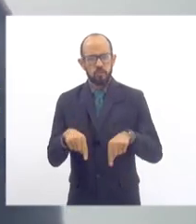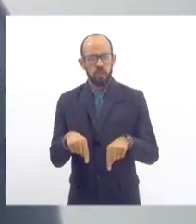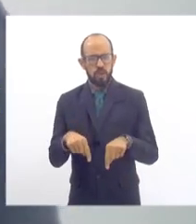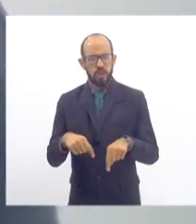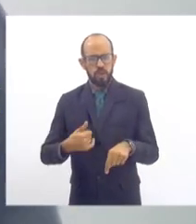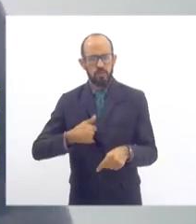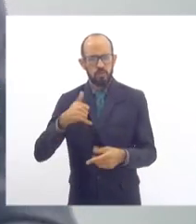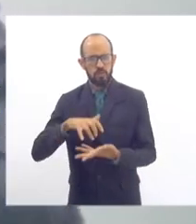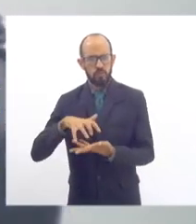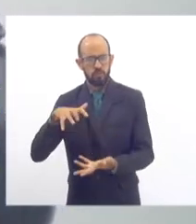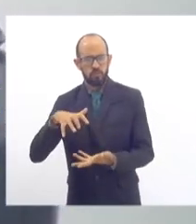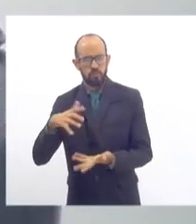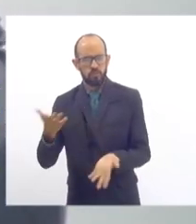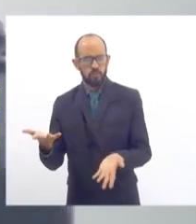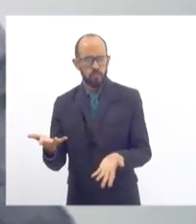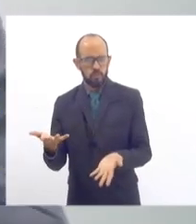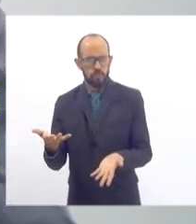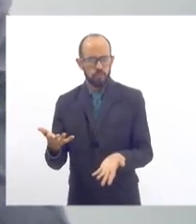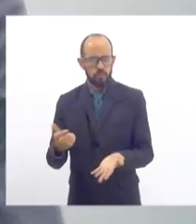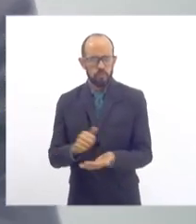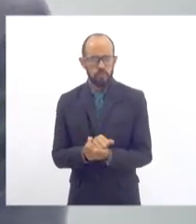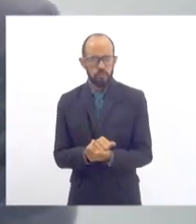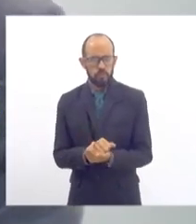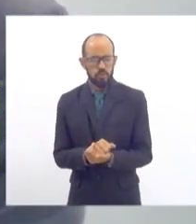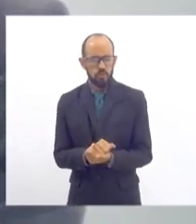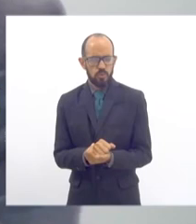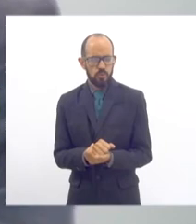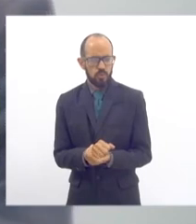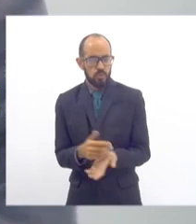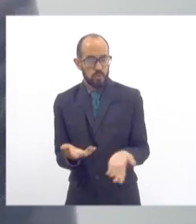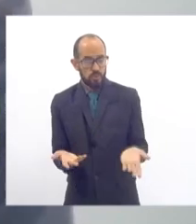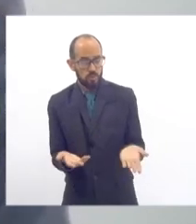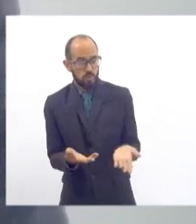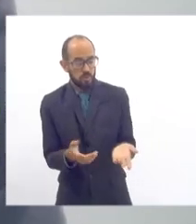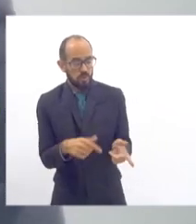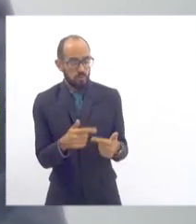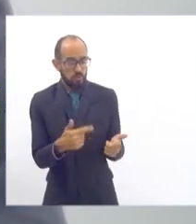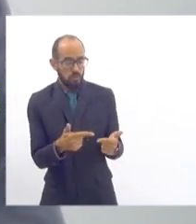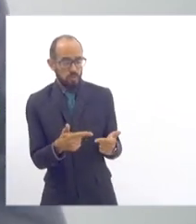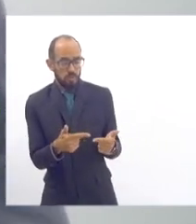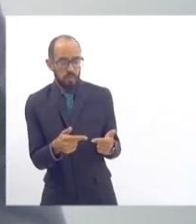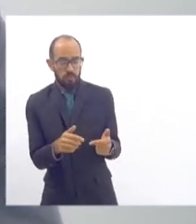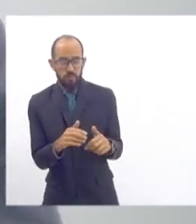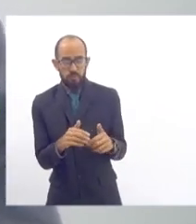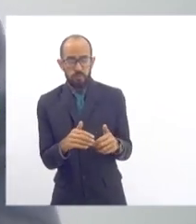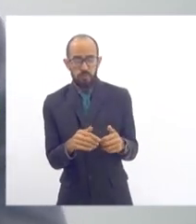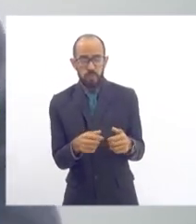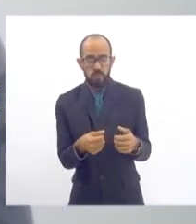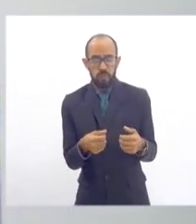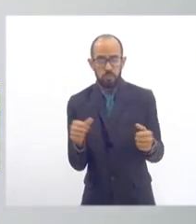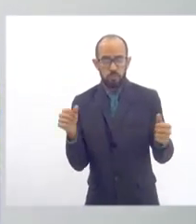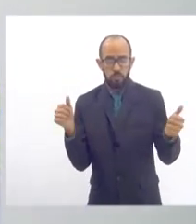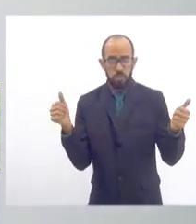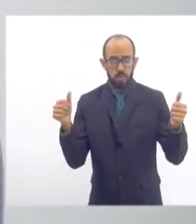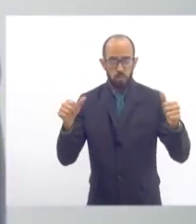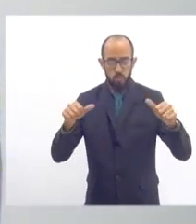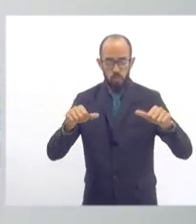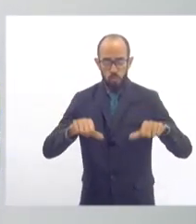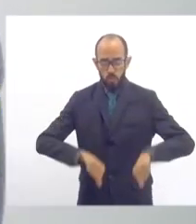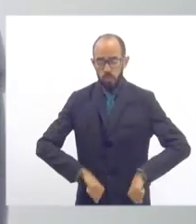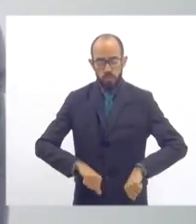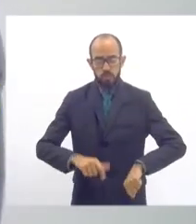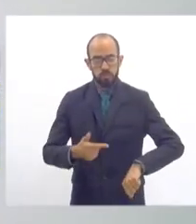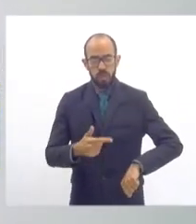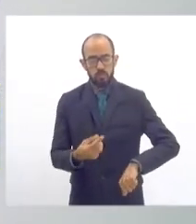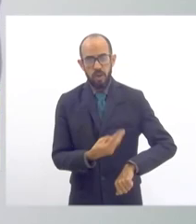de perda, e o plano de cargos e vencimento é tão ruim que ele fica mais velho. Ao invés de, ao progredir na carreira, ser valorizado, ele está